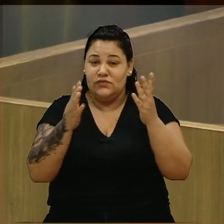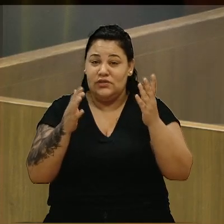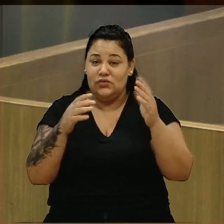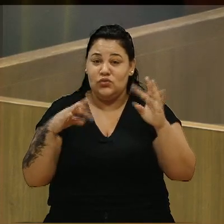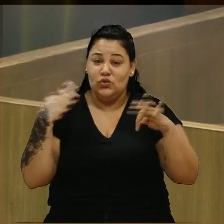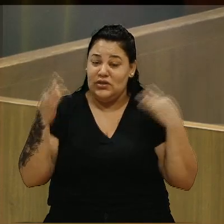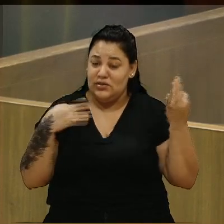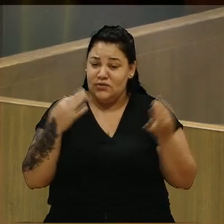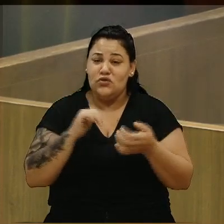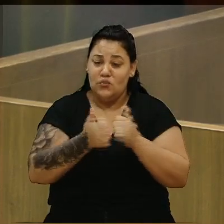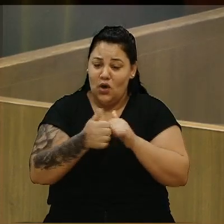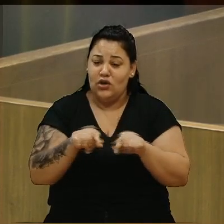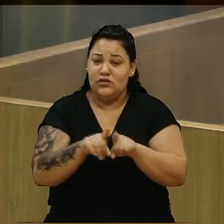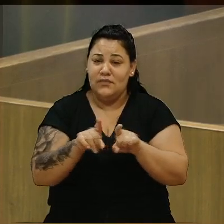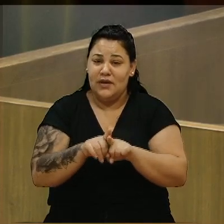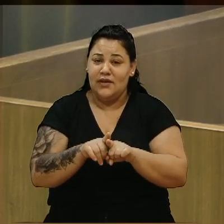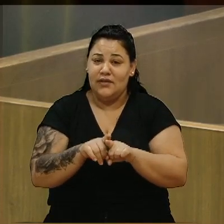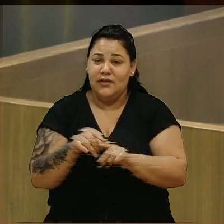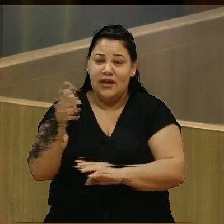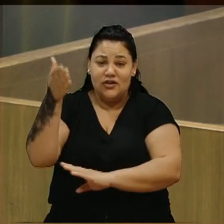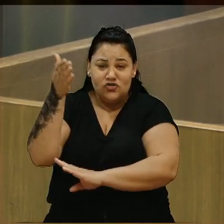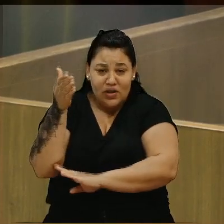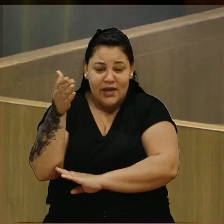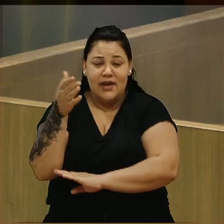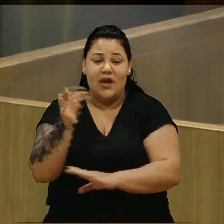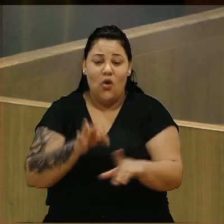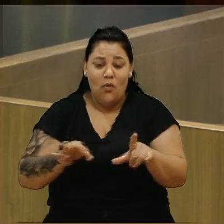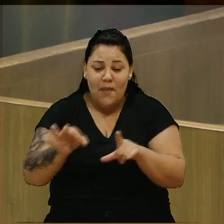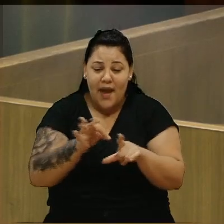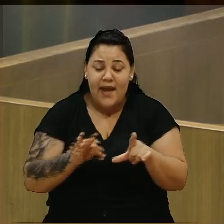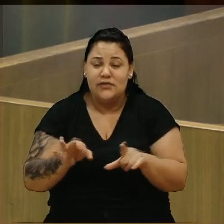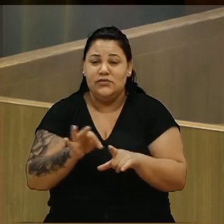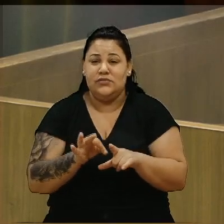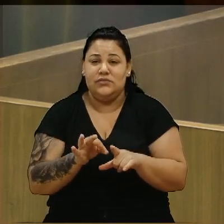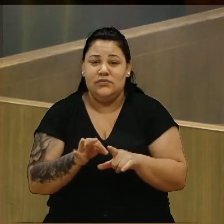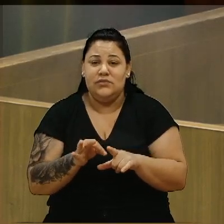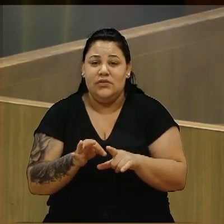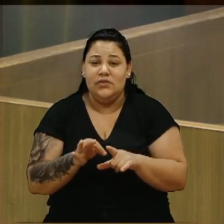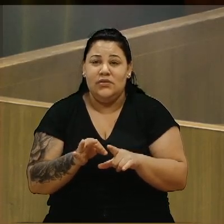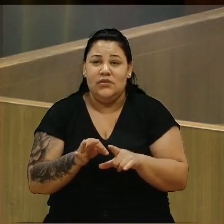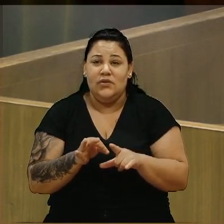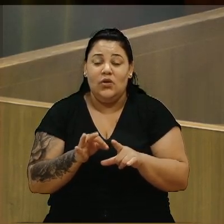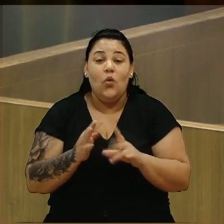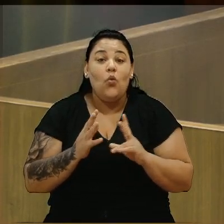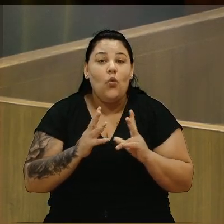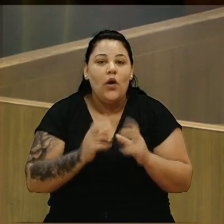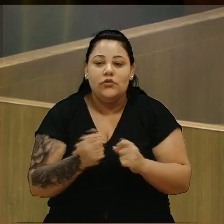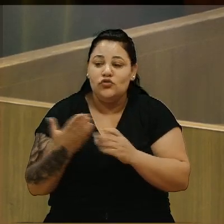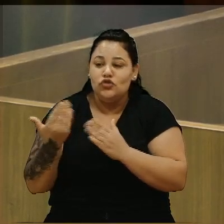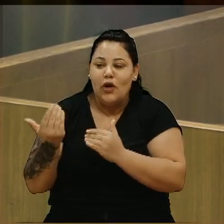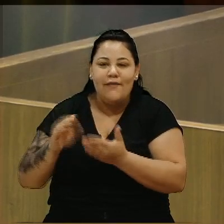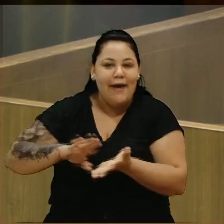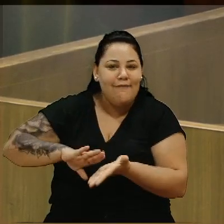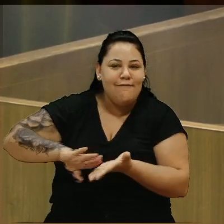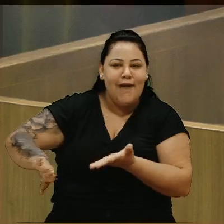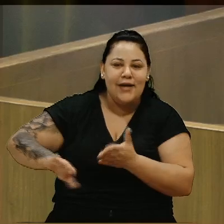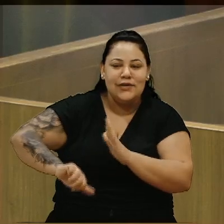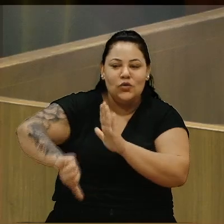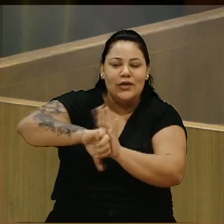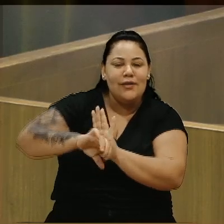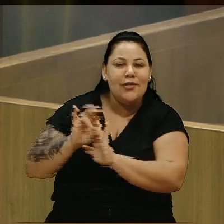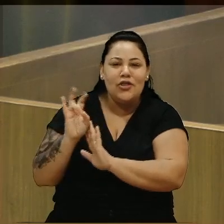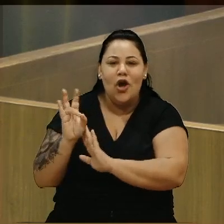Quantos eventos impulsiona a rede hoteleira, o comércio, os prestadores de serviços? Quantos jovens são afastados da criminalidade por meio do esporte? Cada